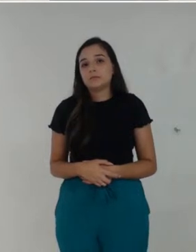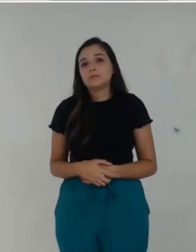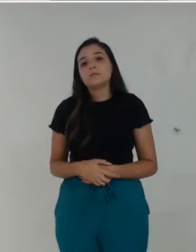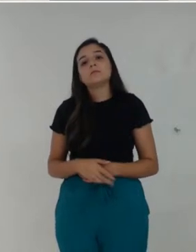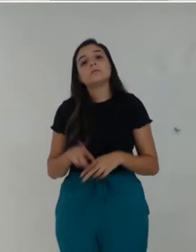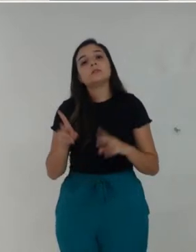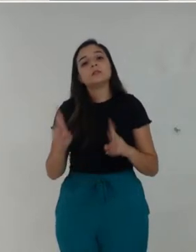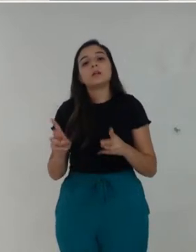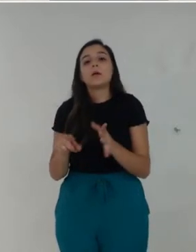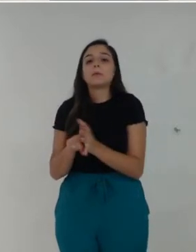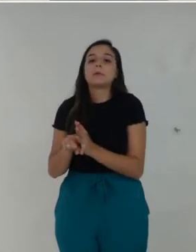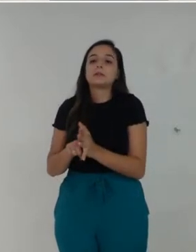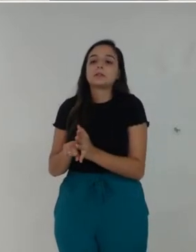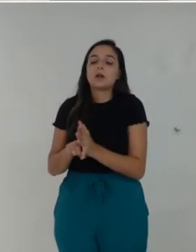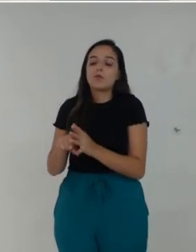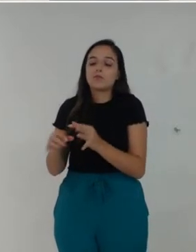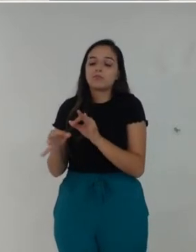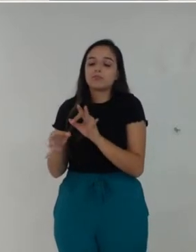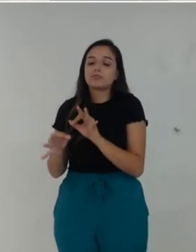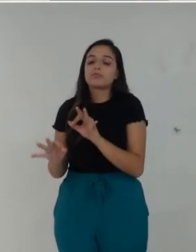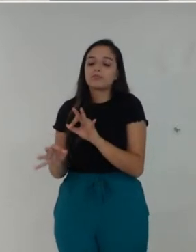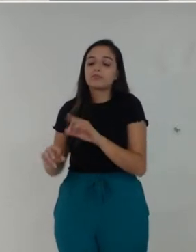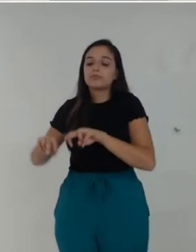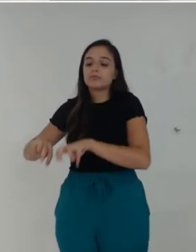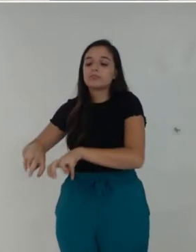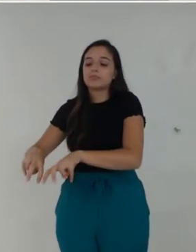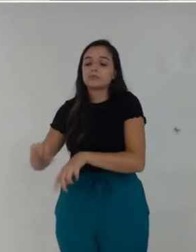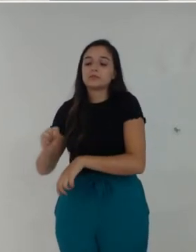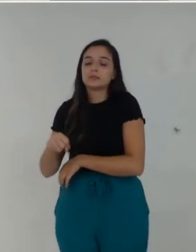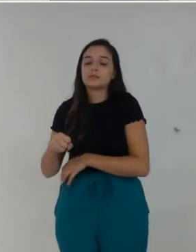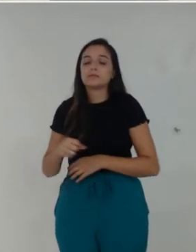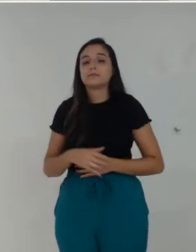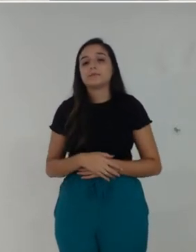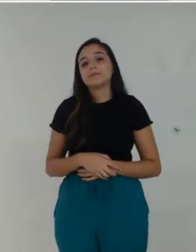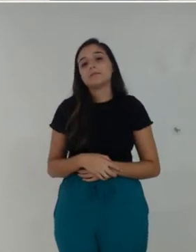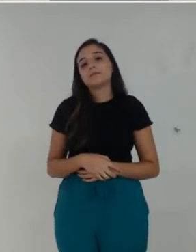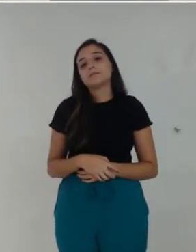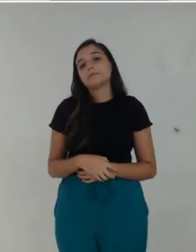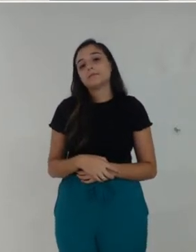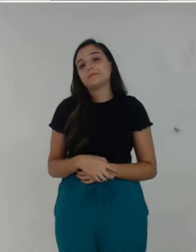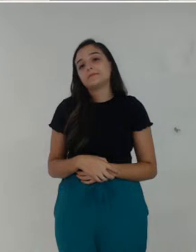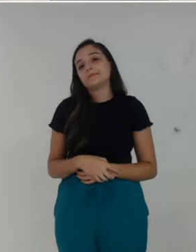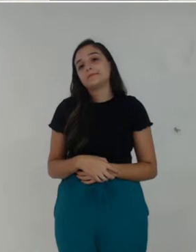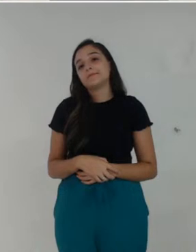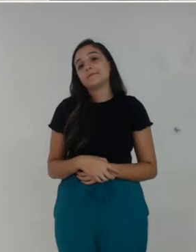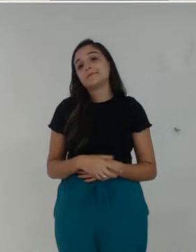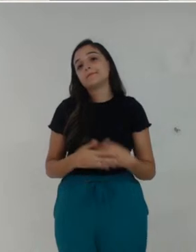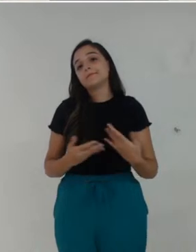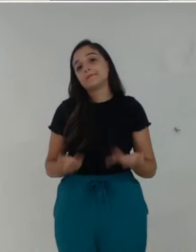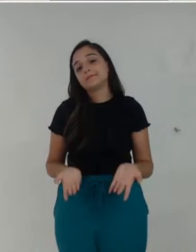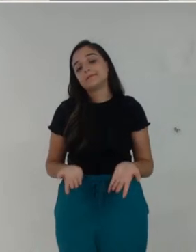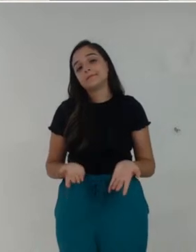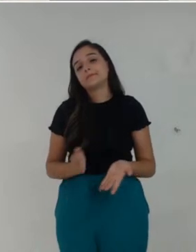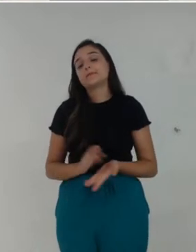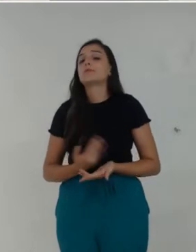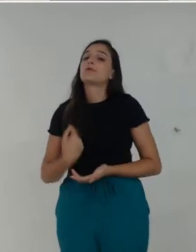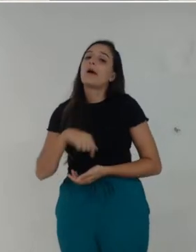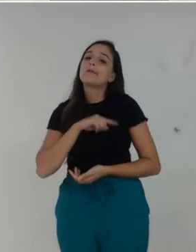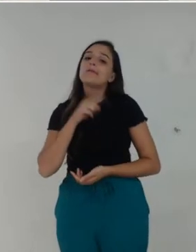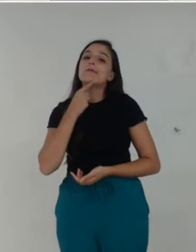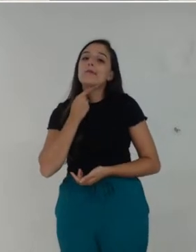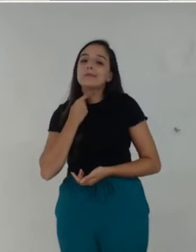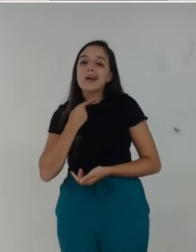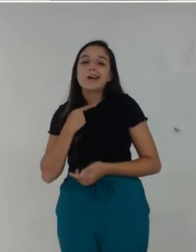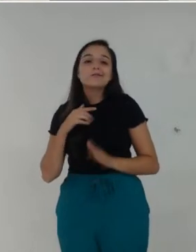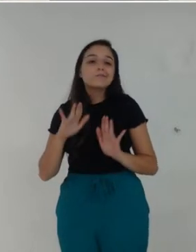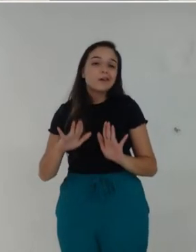pesquisando bastante. Bom, e claro que, por mais boa vontade, a gente não conseguiria